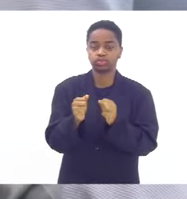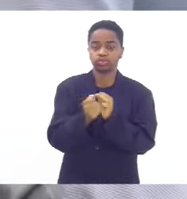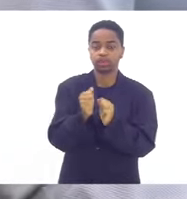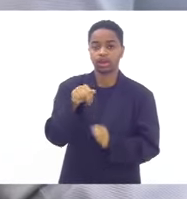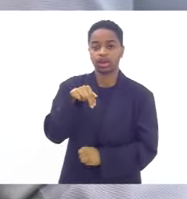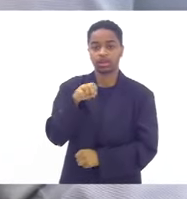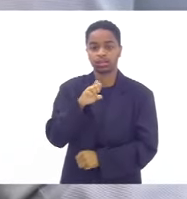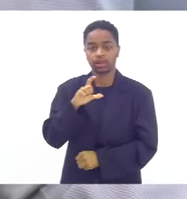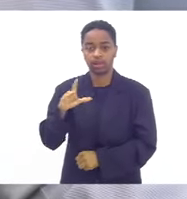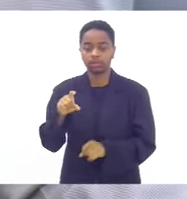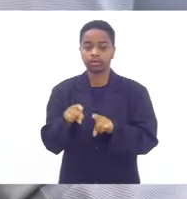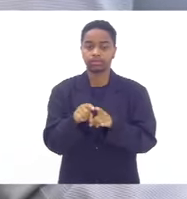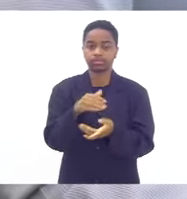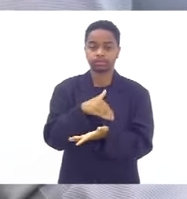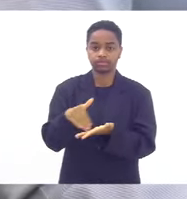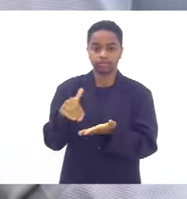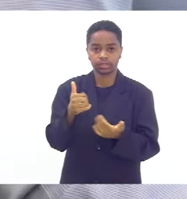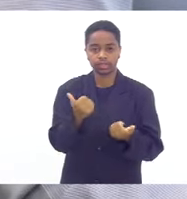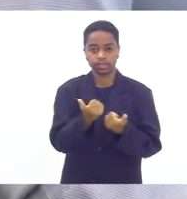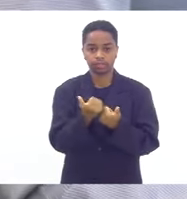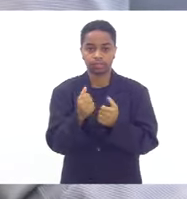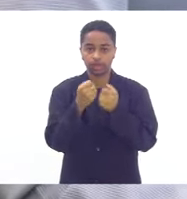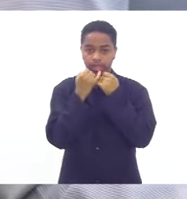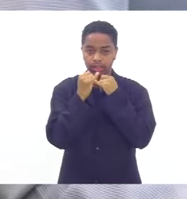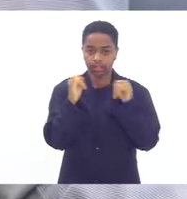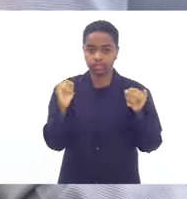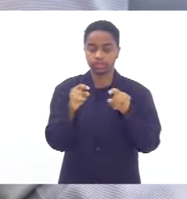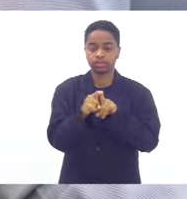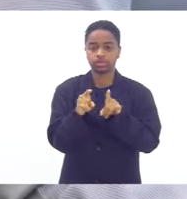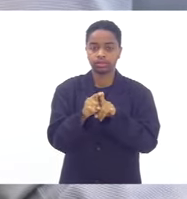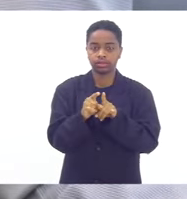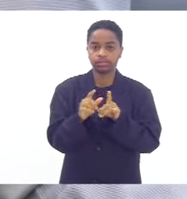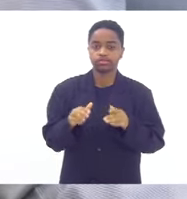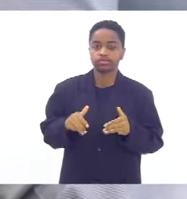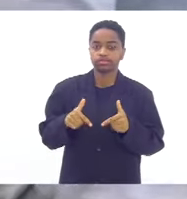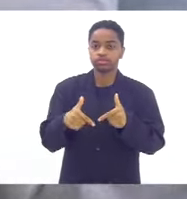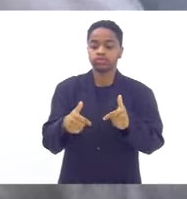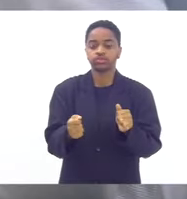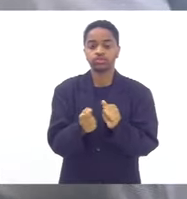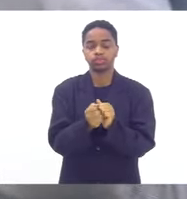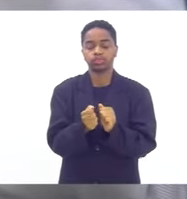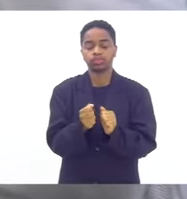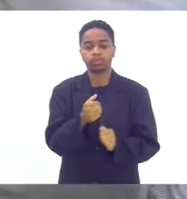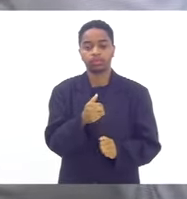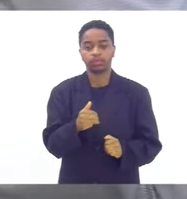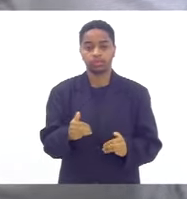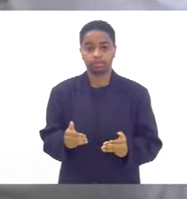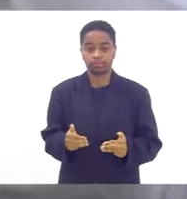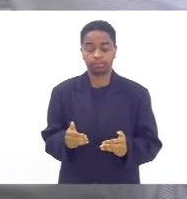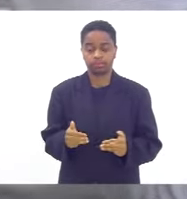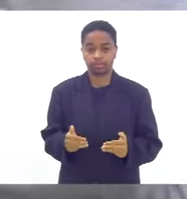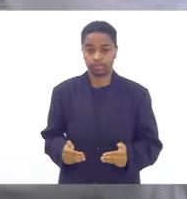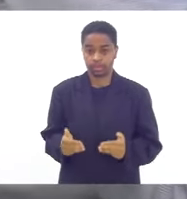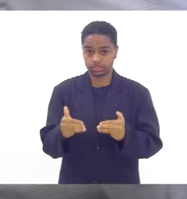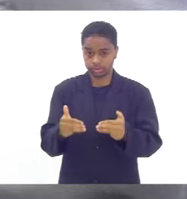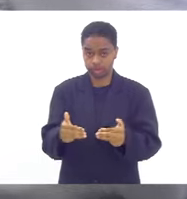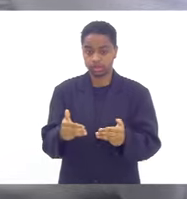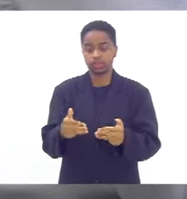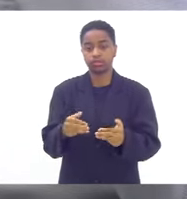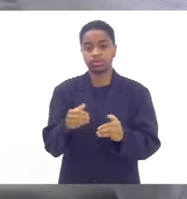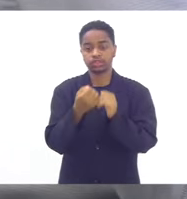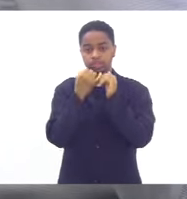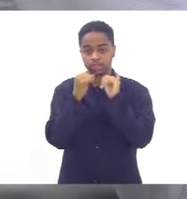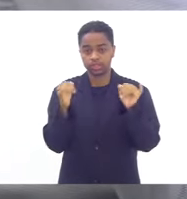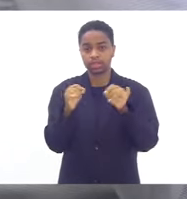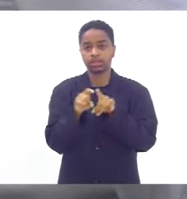da Secretaria de Energia, na lida com o Ministério de Minas e Energia, dentro do Congresso Nacional, a gente tem colocado essas questões,